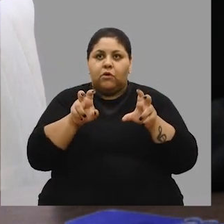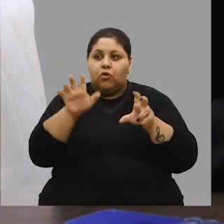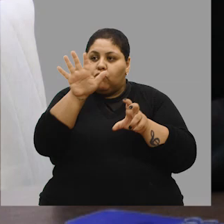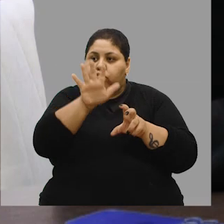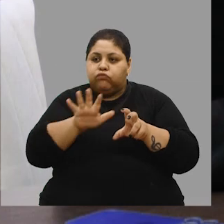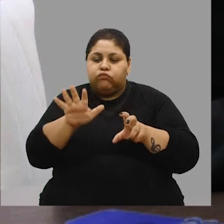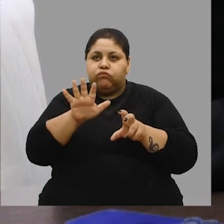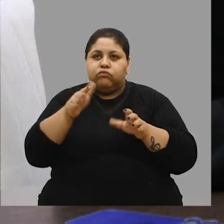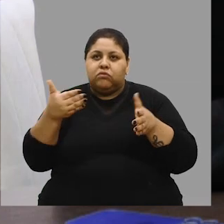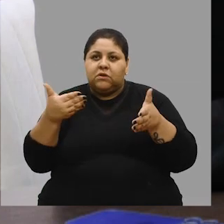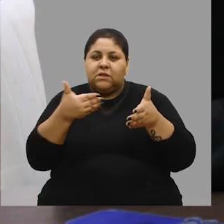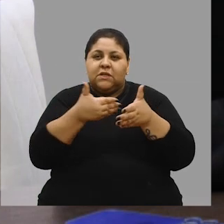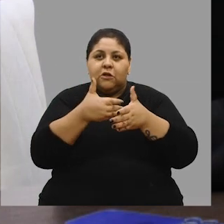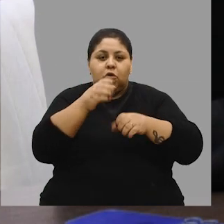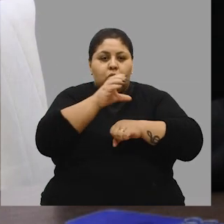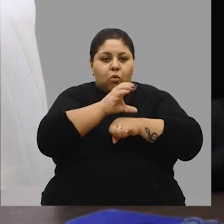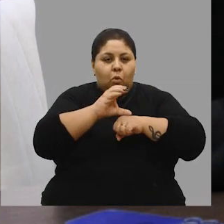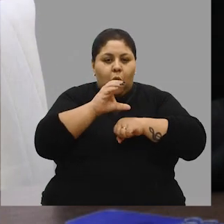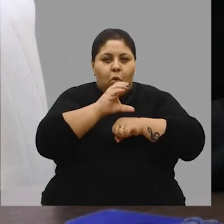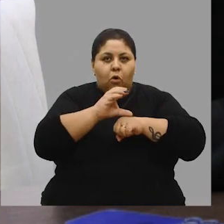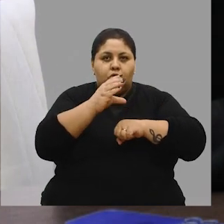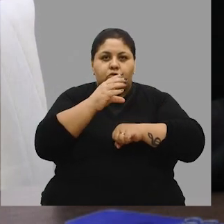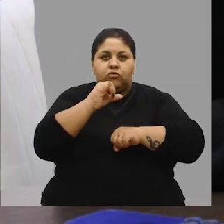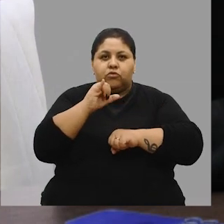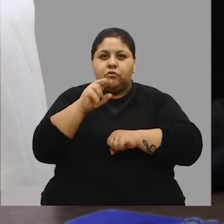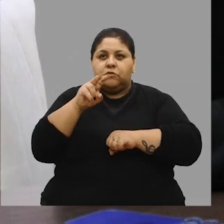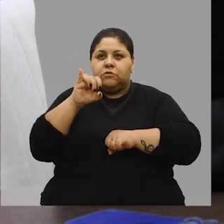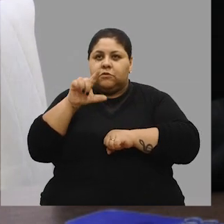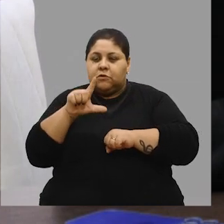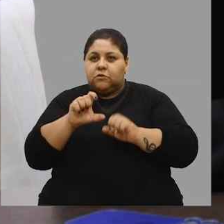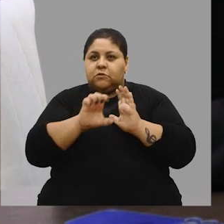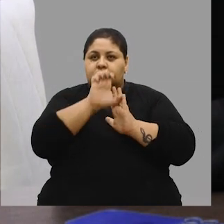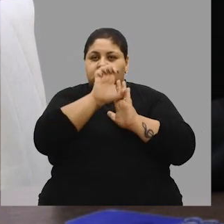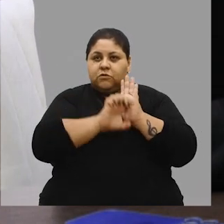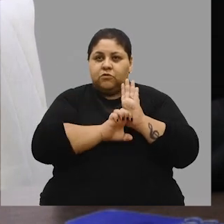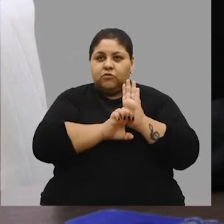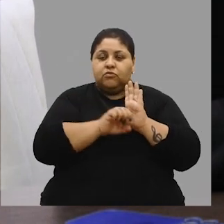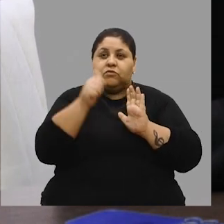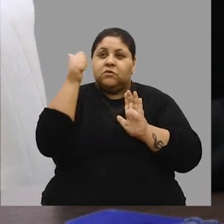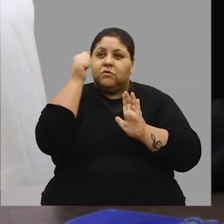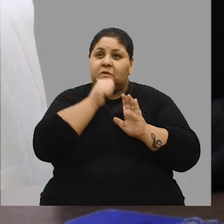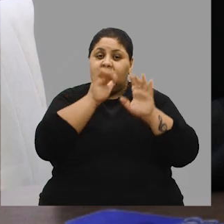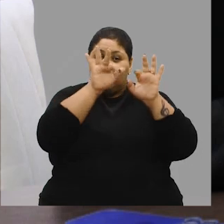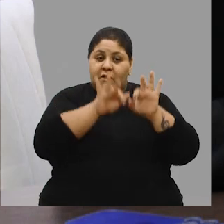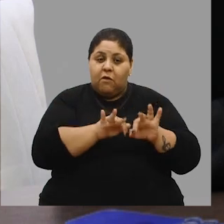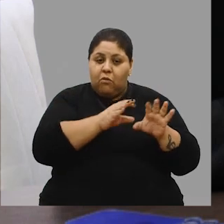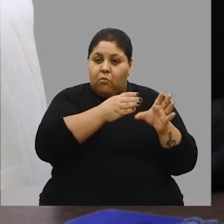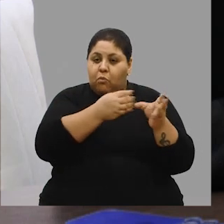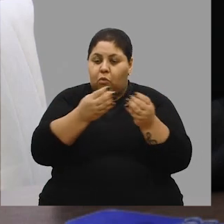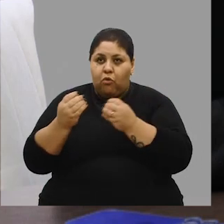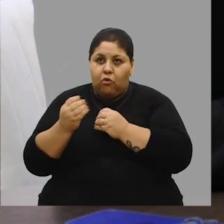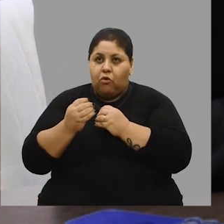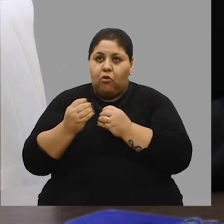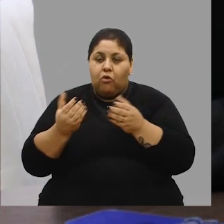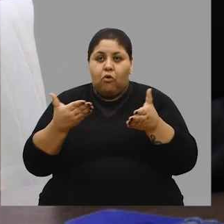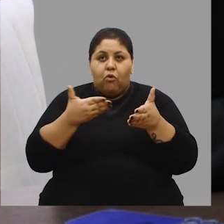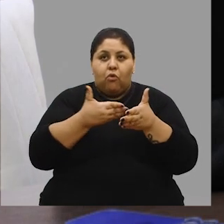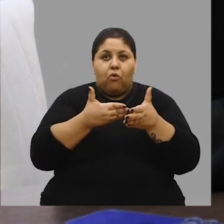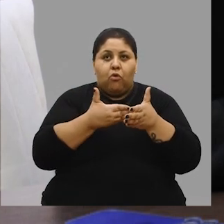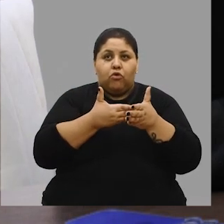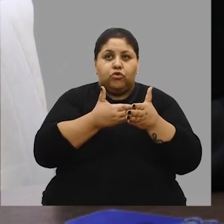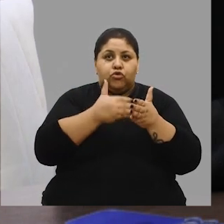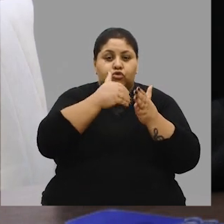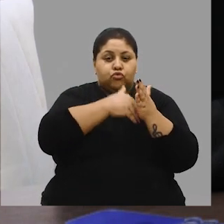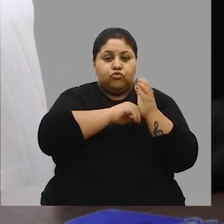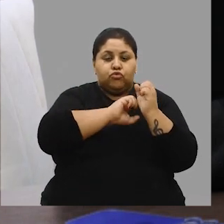agora, até o Código Civil, tá, o Estatuto da Mulher revogou muita coisa, mas até o Código Civil de 2000, estou metendo na sua